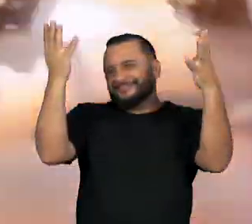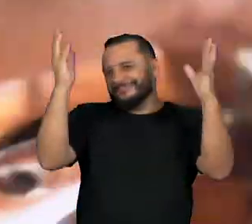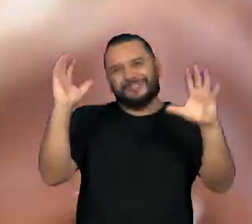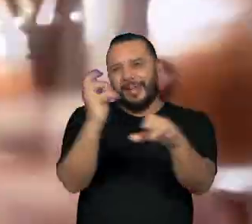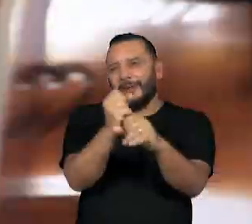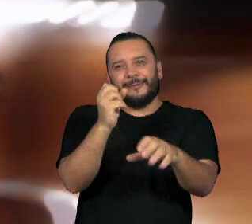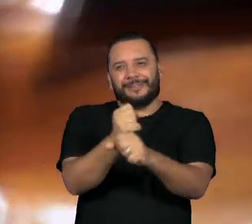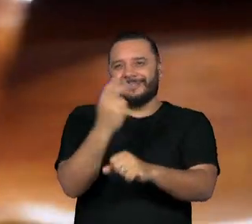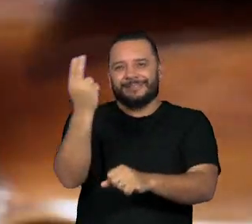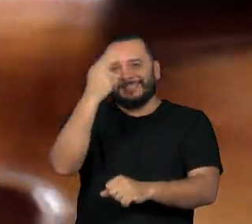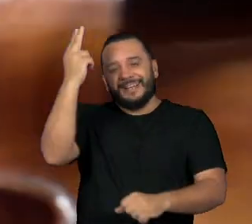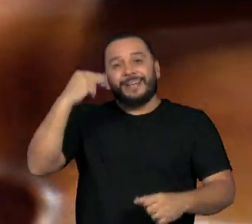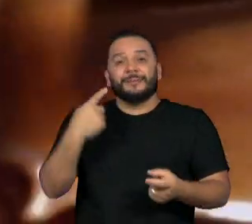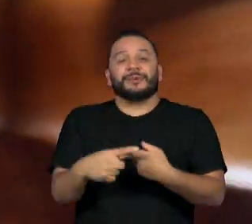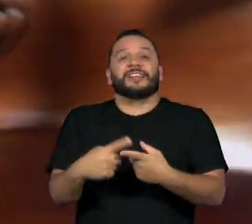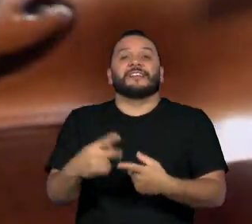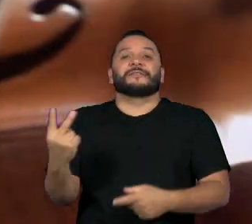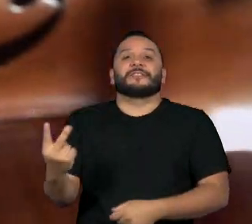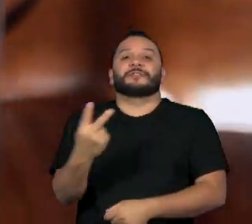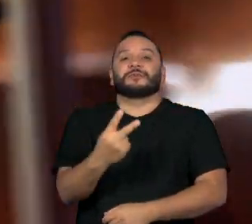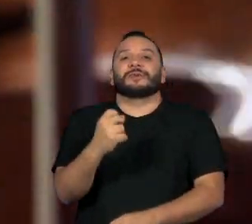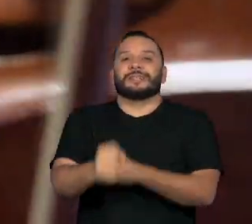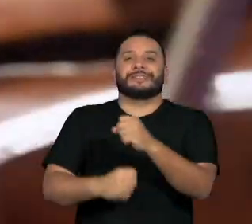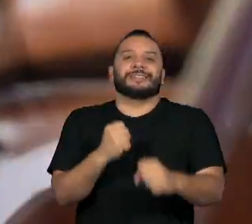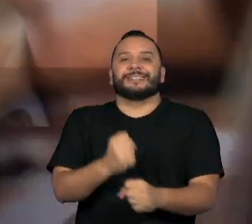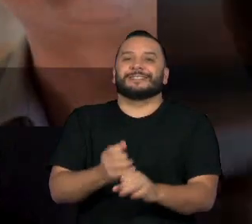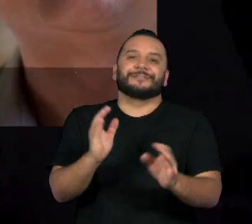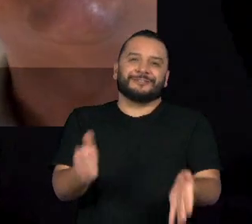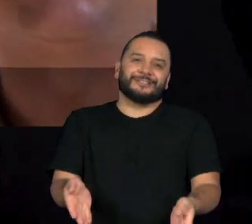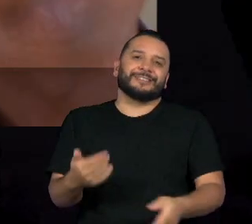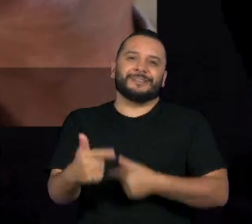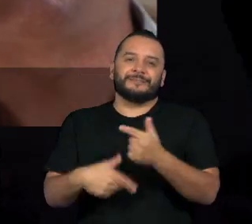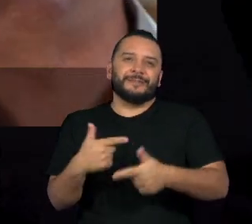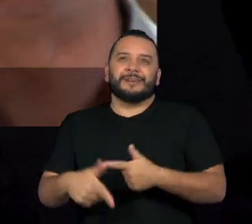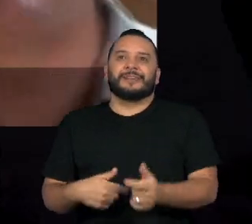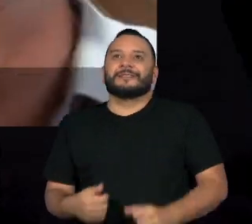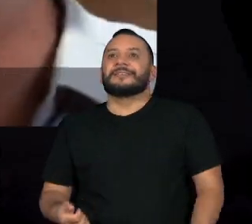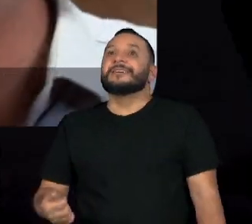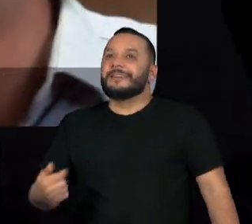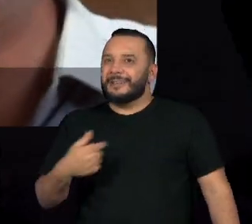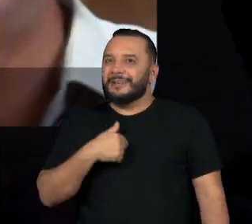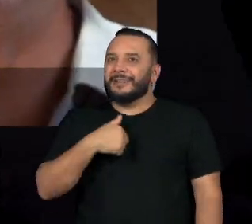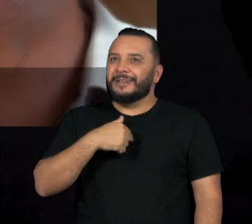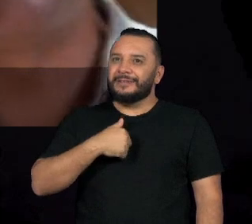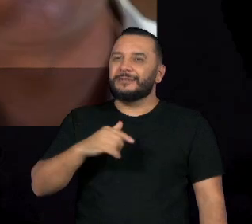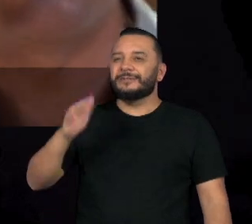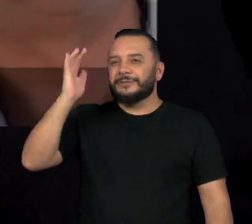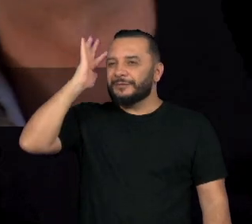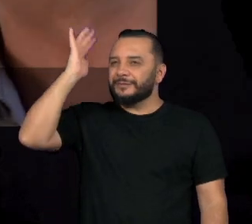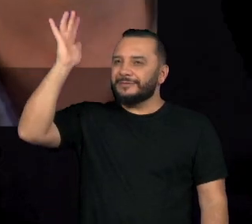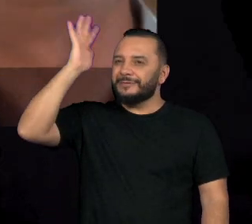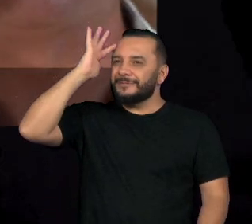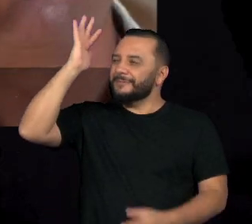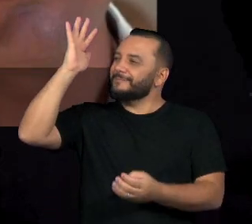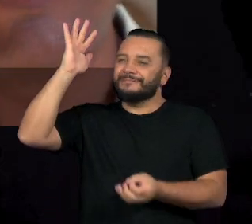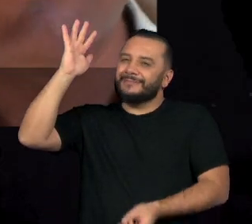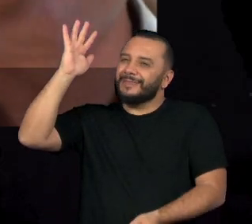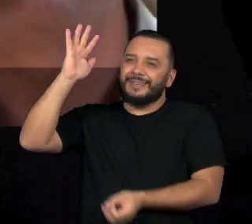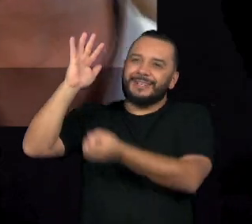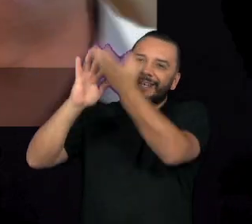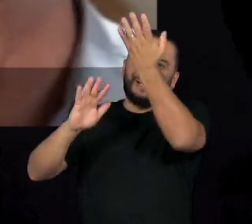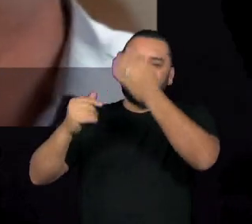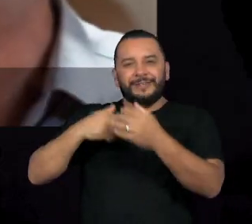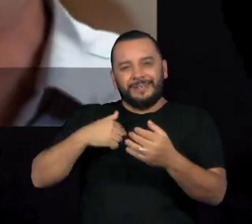já. Nesses 22 anos, foi muito instrumento. Posso dizer para vocês que sou uma pessoa realizada. Já tenho bastante instrumento construído, bastante